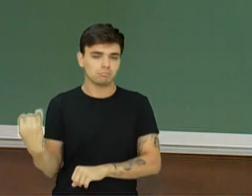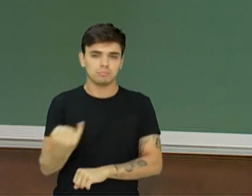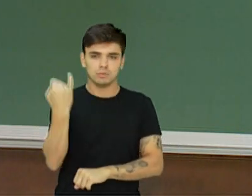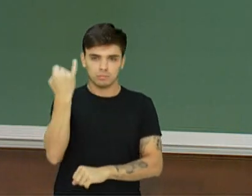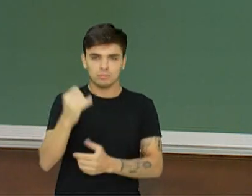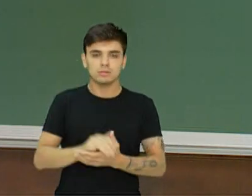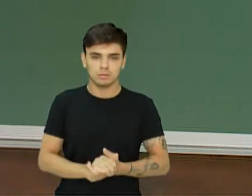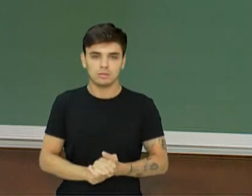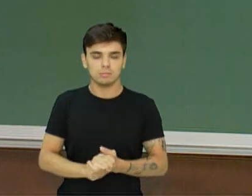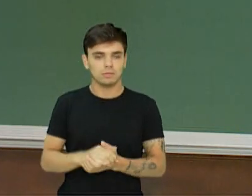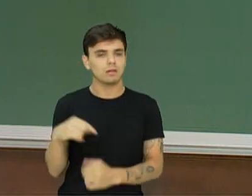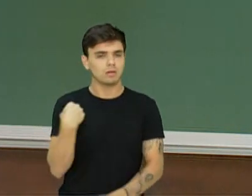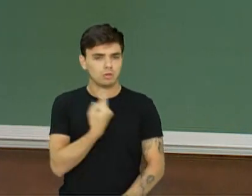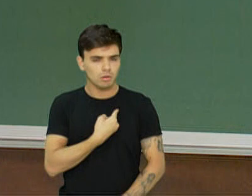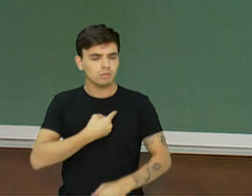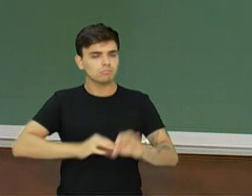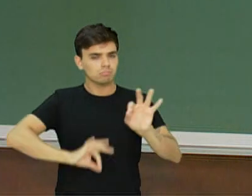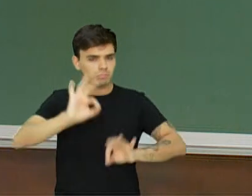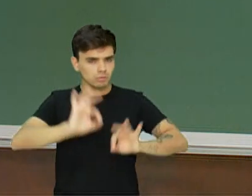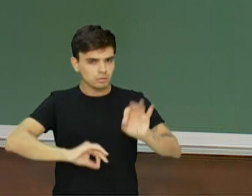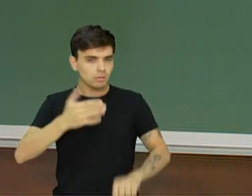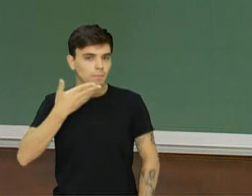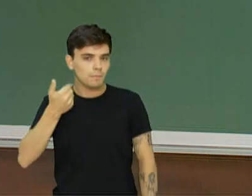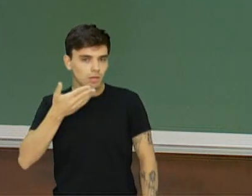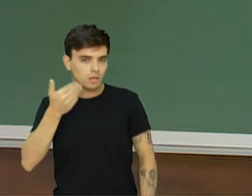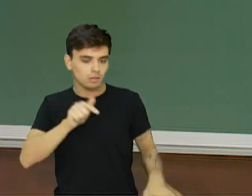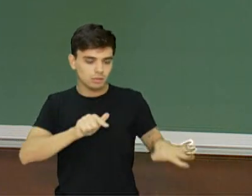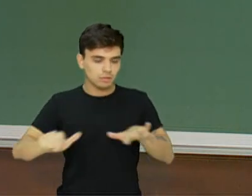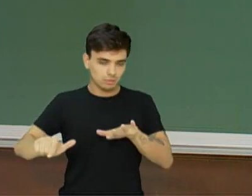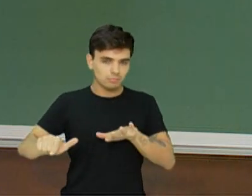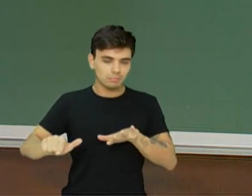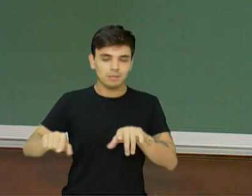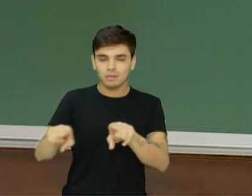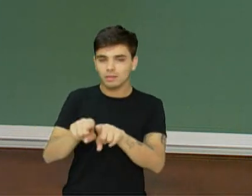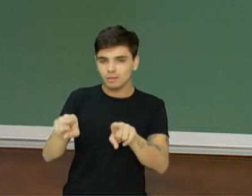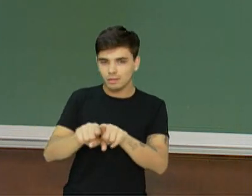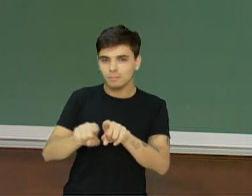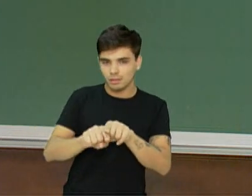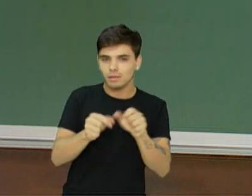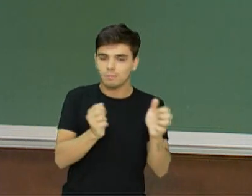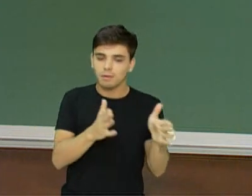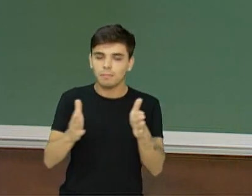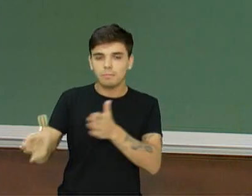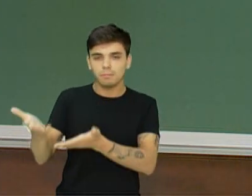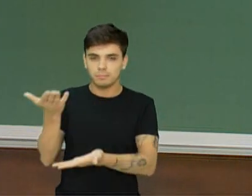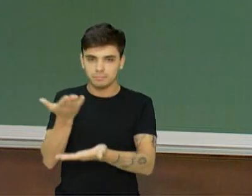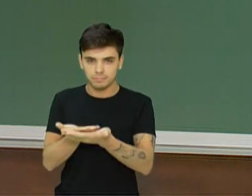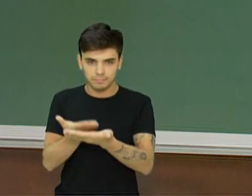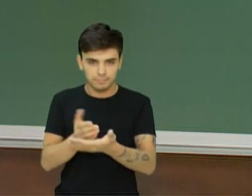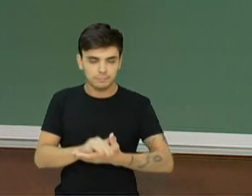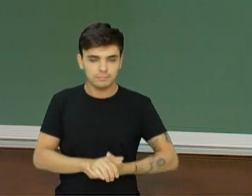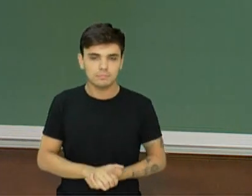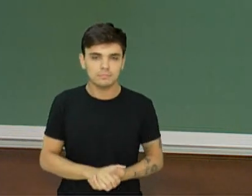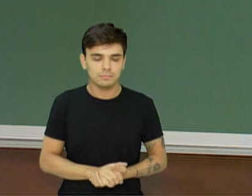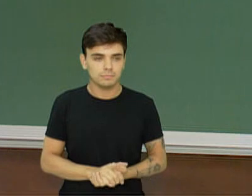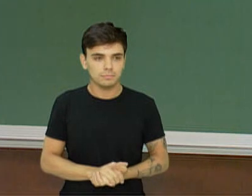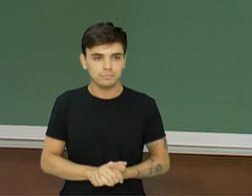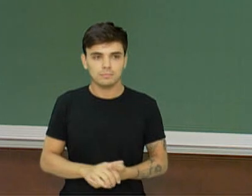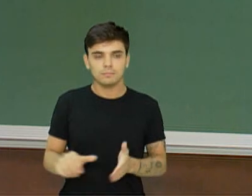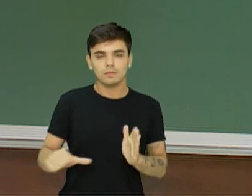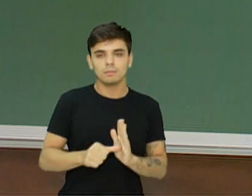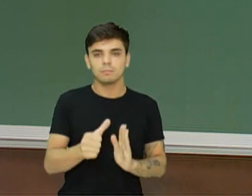importantes aí para a gente se organizar melhor nessa semana e também durante todas as nossas aulas.